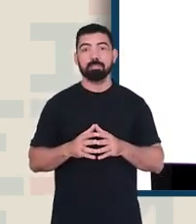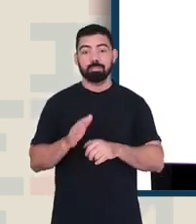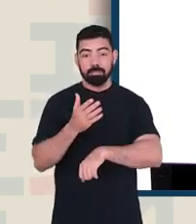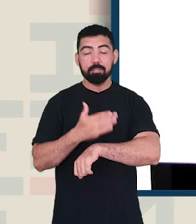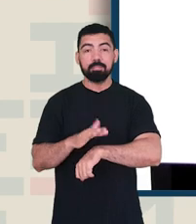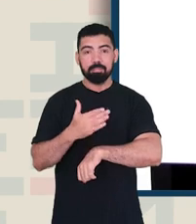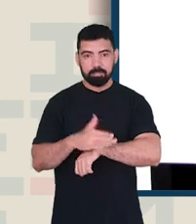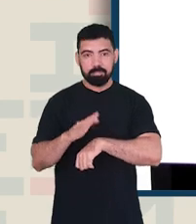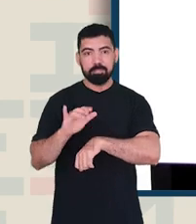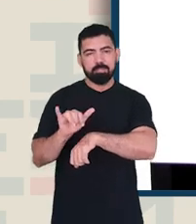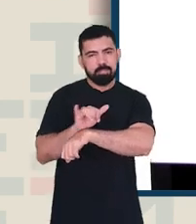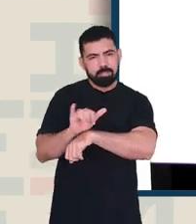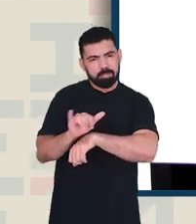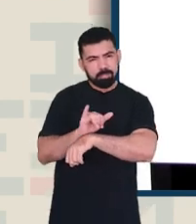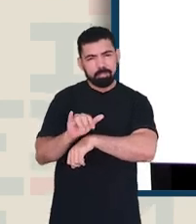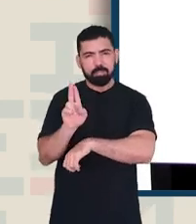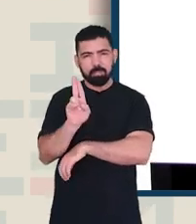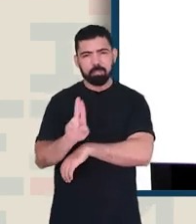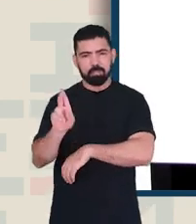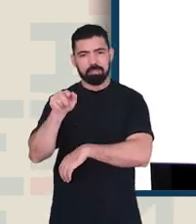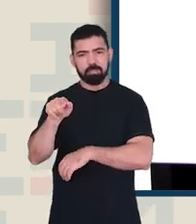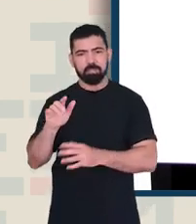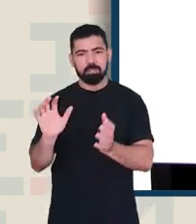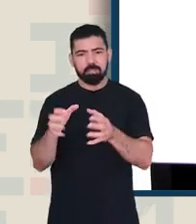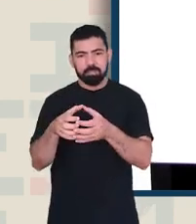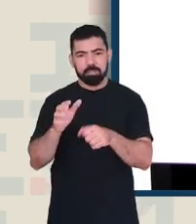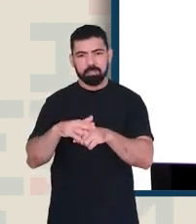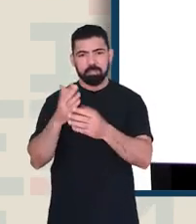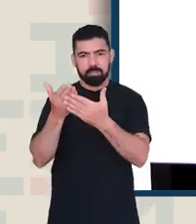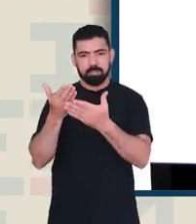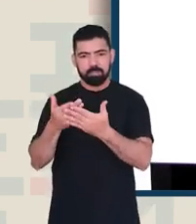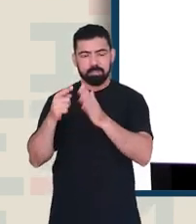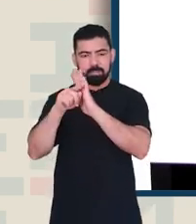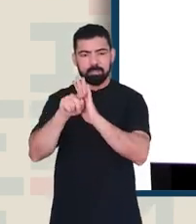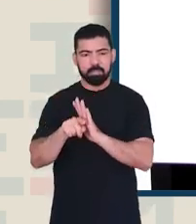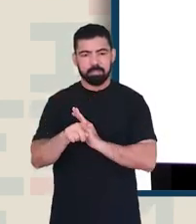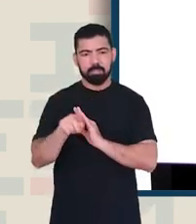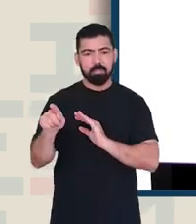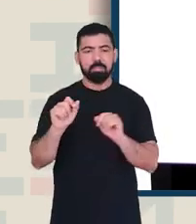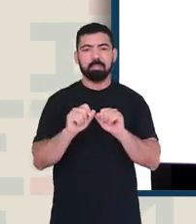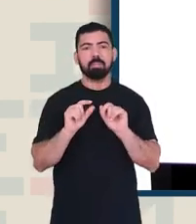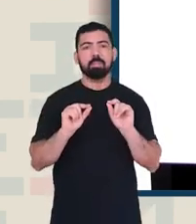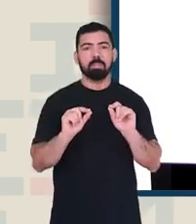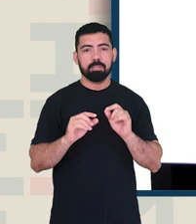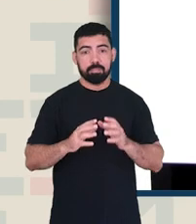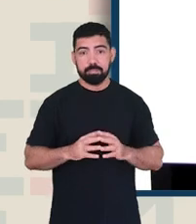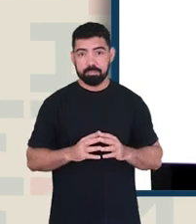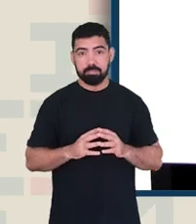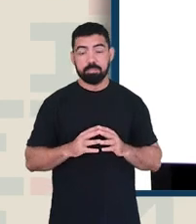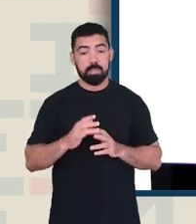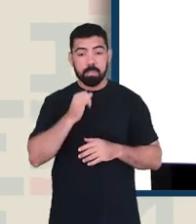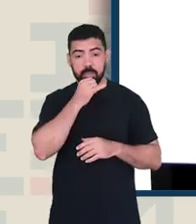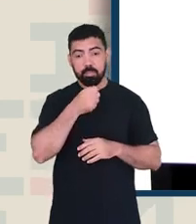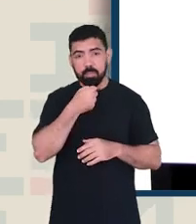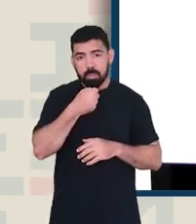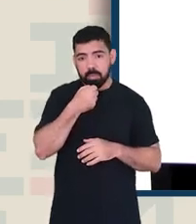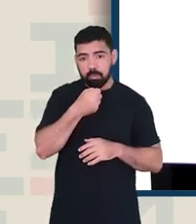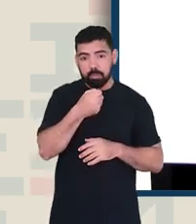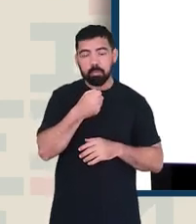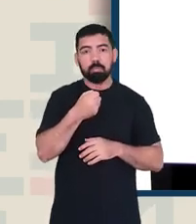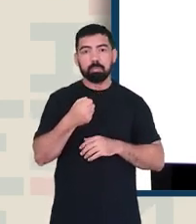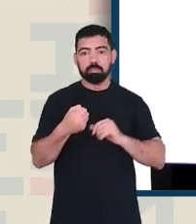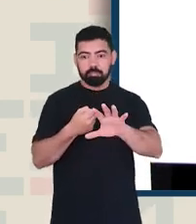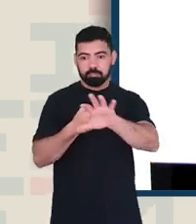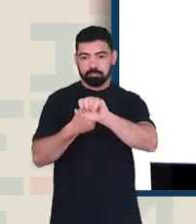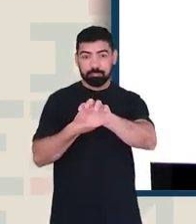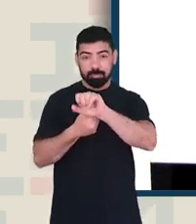prática, a técnicas, a prática destes grupos que tomava com microfone,